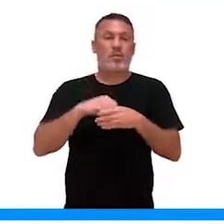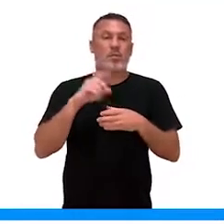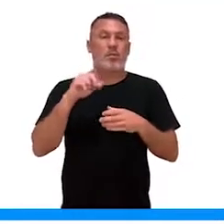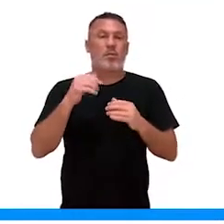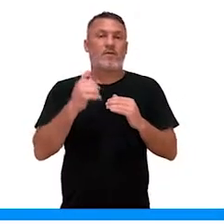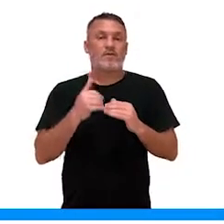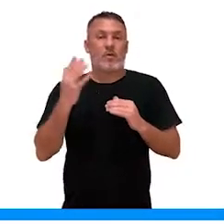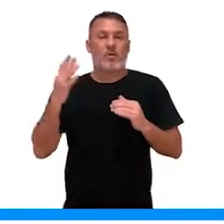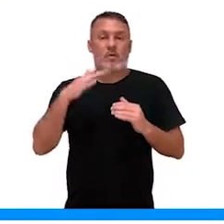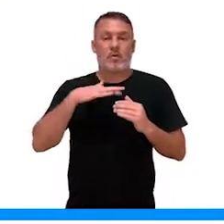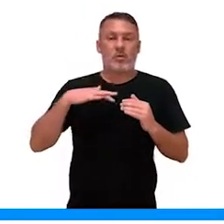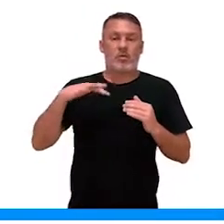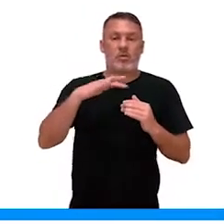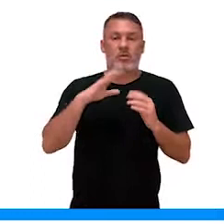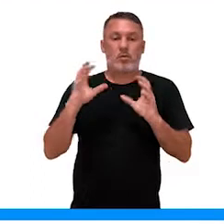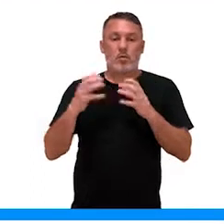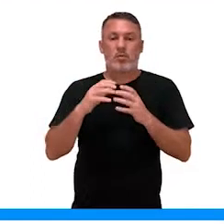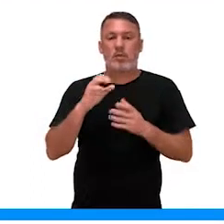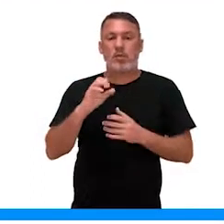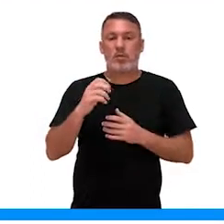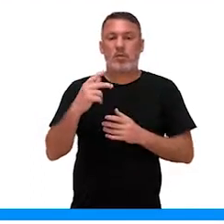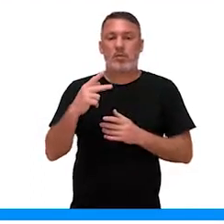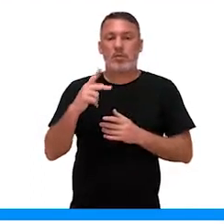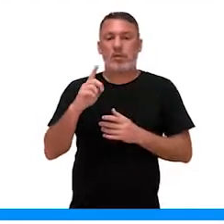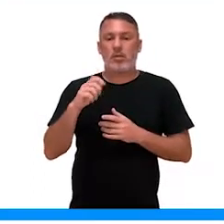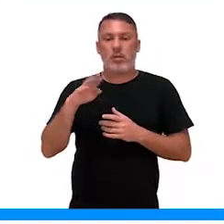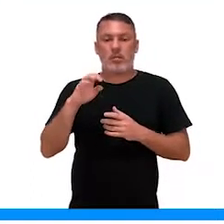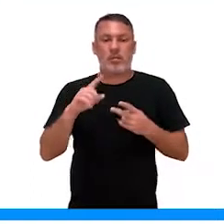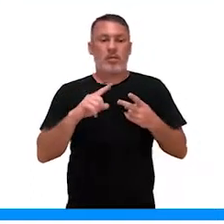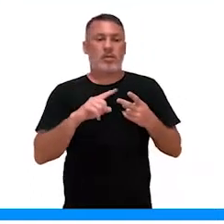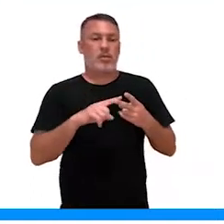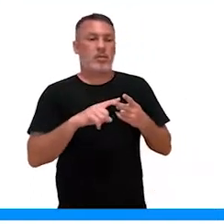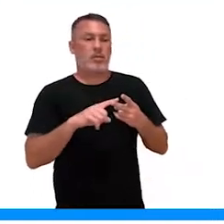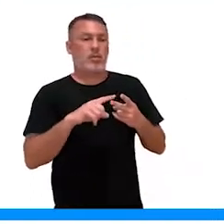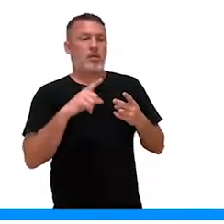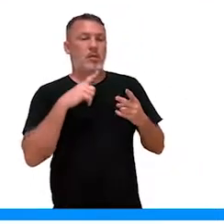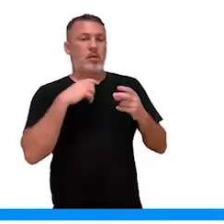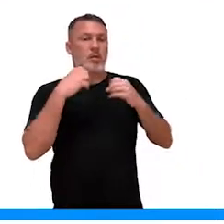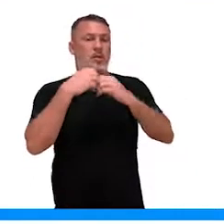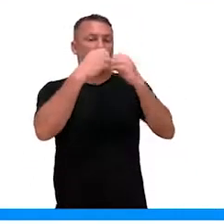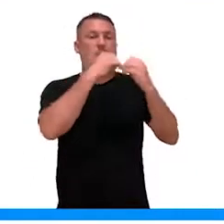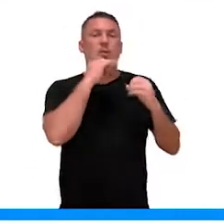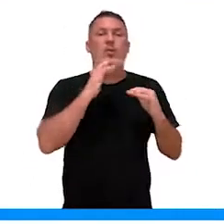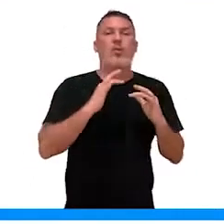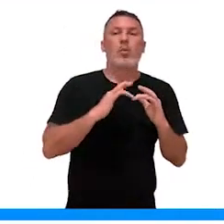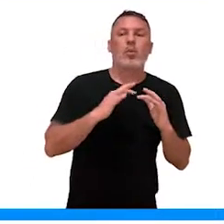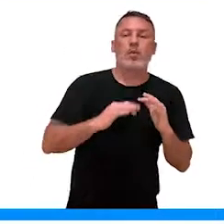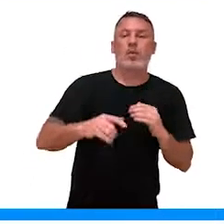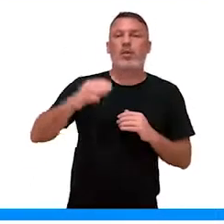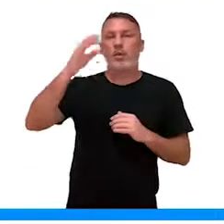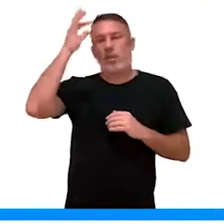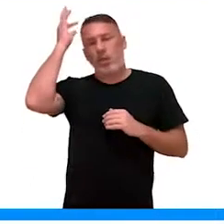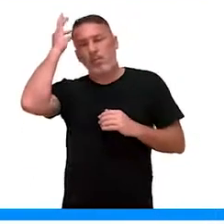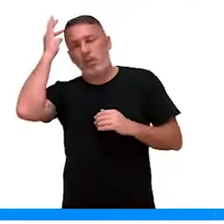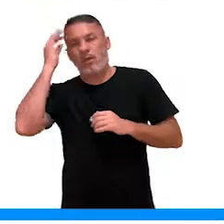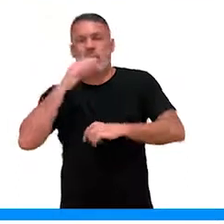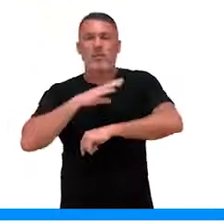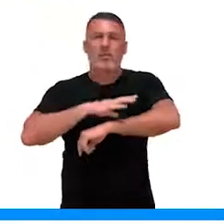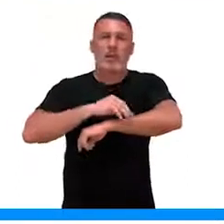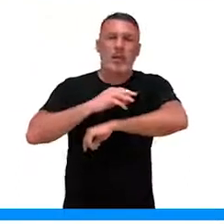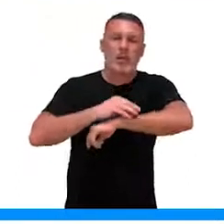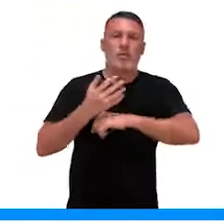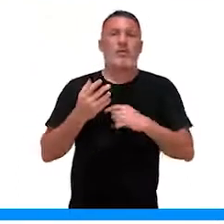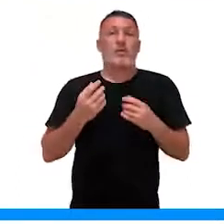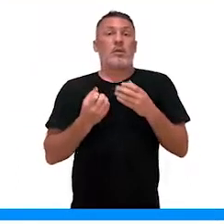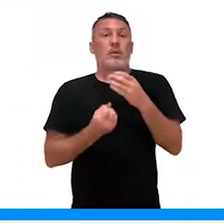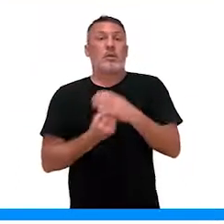ela vai dar origem à epiderme, aos seus anexos, como unha, cabelo, né, pelos. Vai dar origem